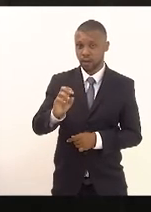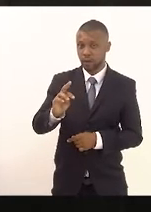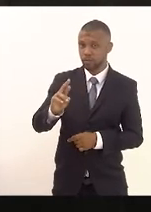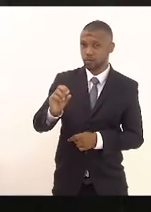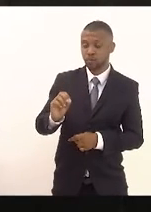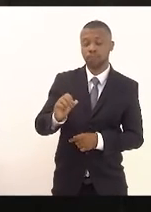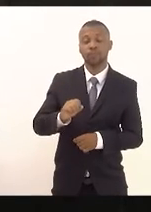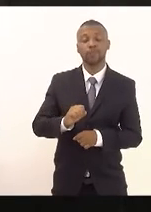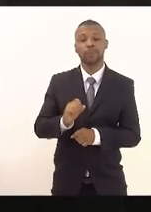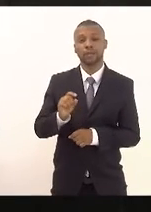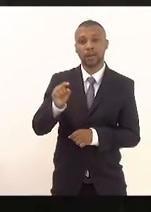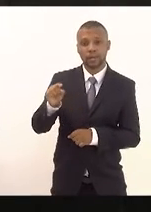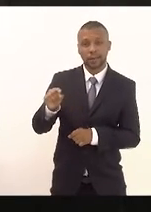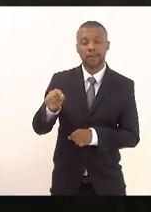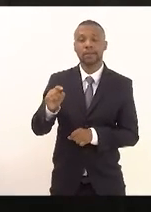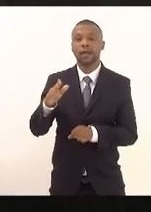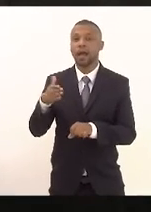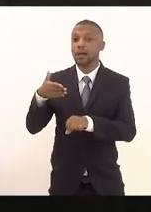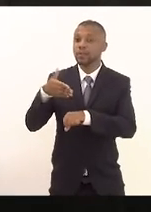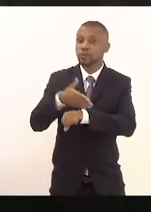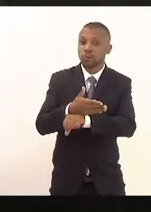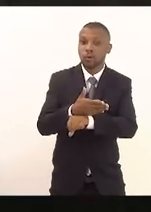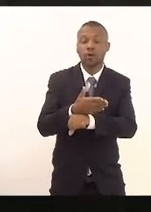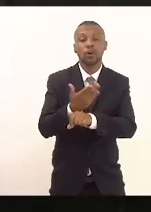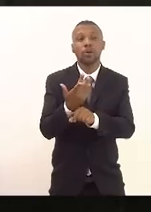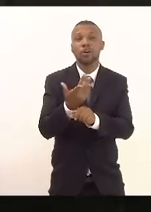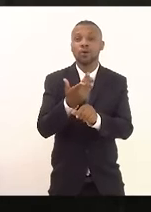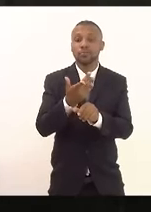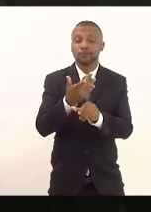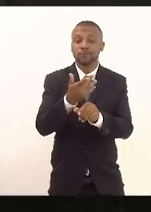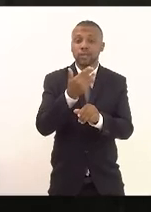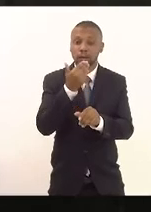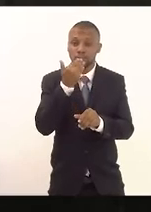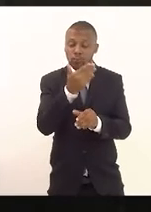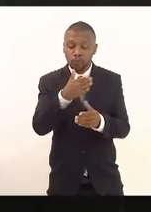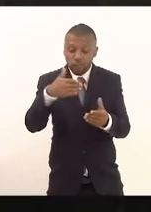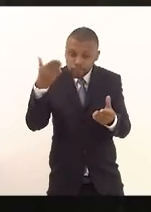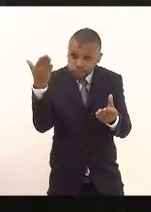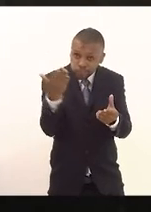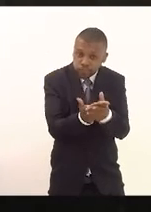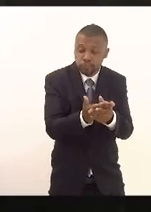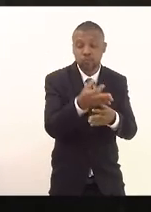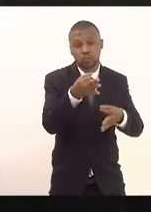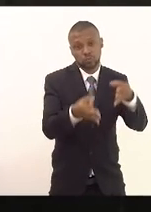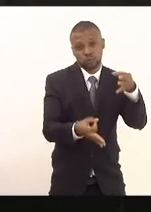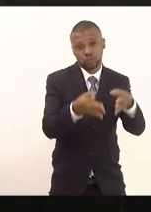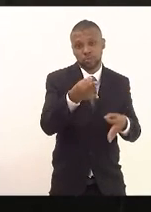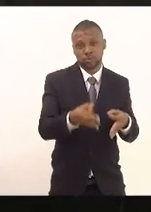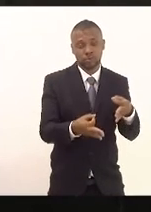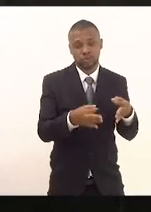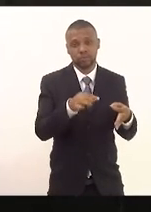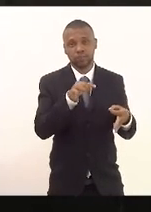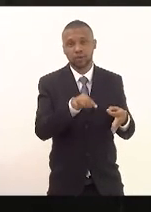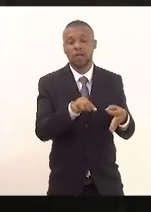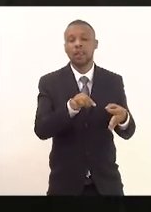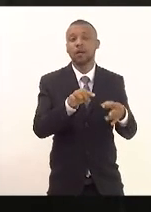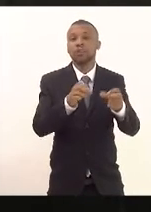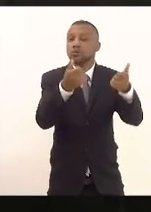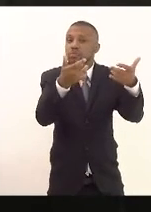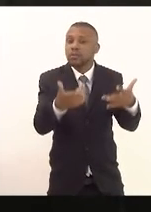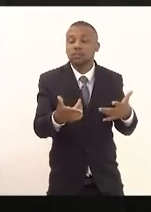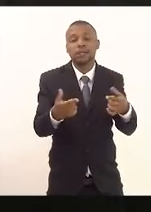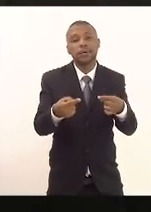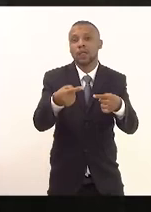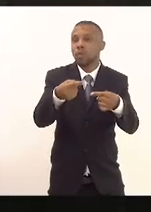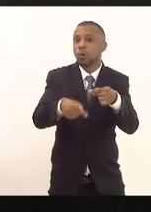e no tribunal de justiça com uma ação de inconstitucionalidade contra a